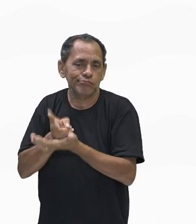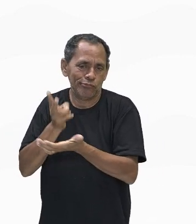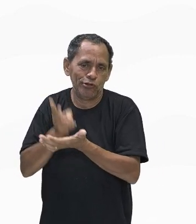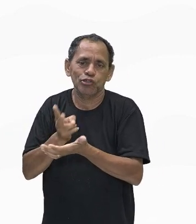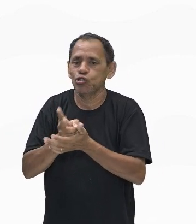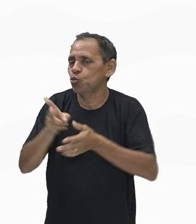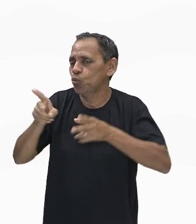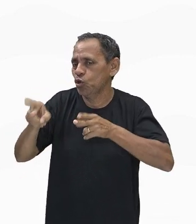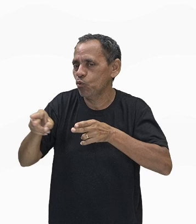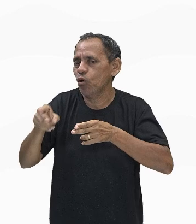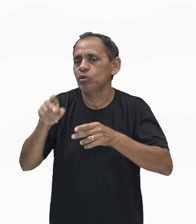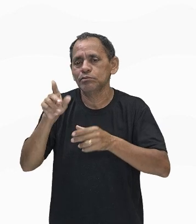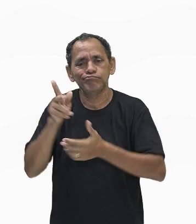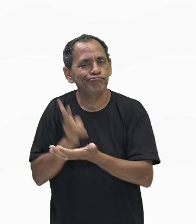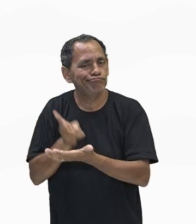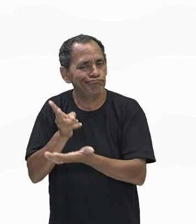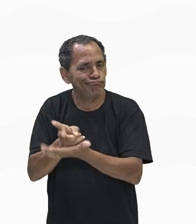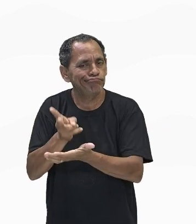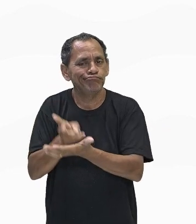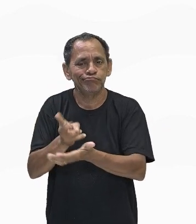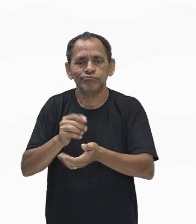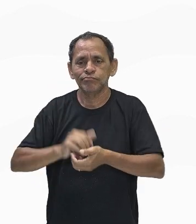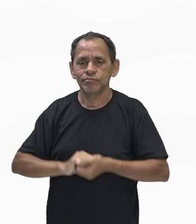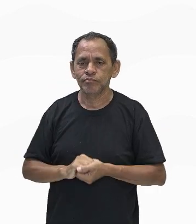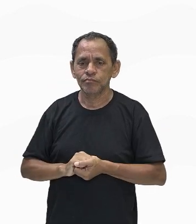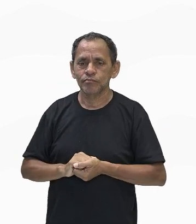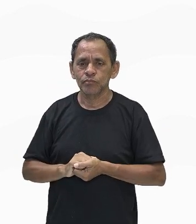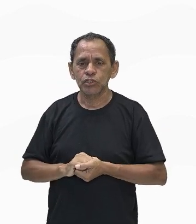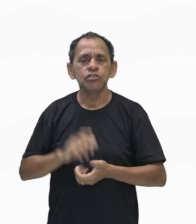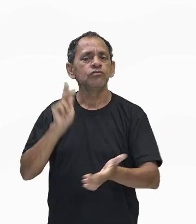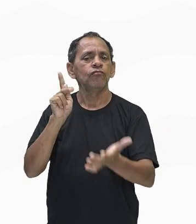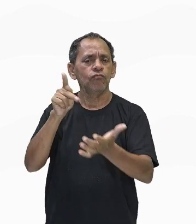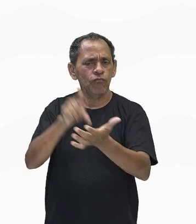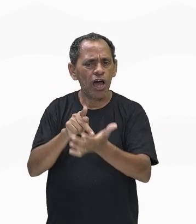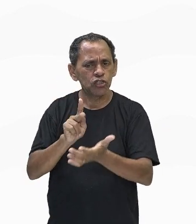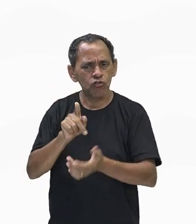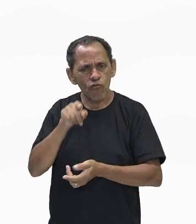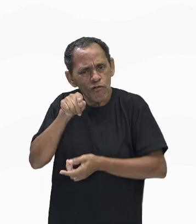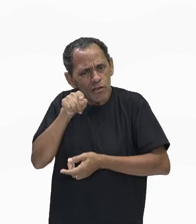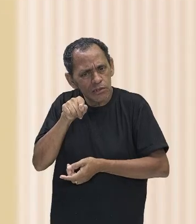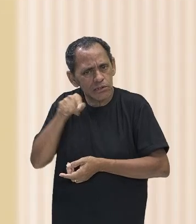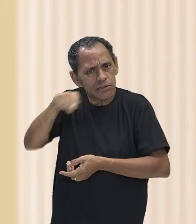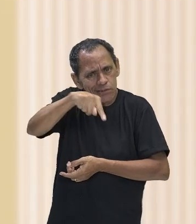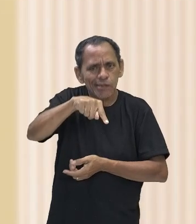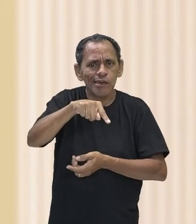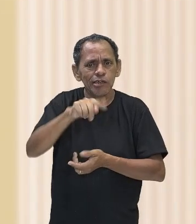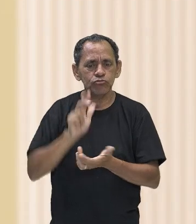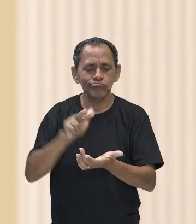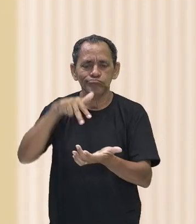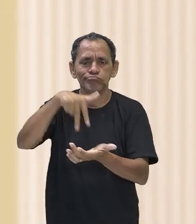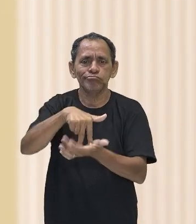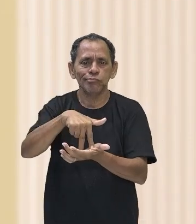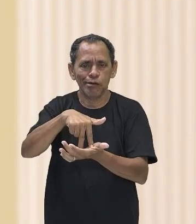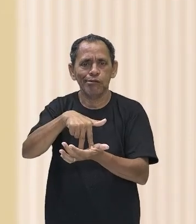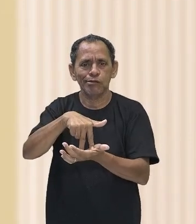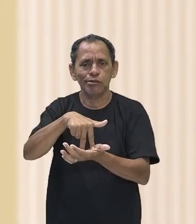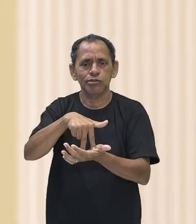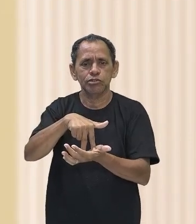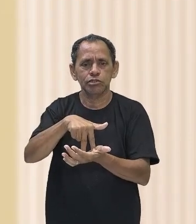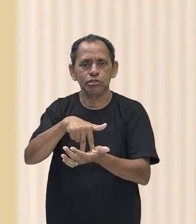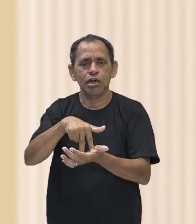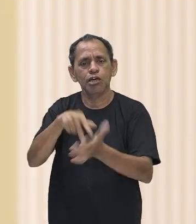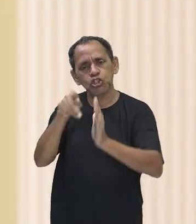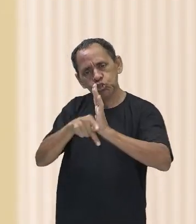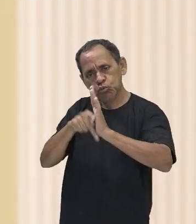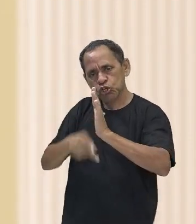mesmas coisas, né? Então, será que você realmente está sendo protagonista nesse momento, né, do seu projeto de vida?